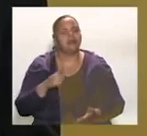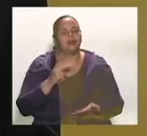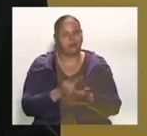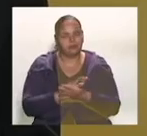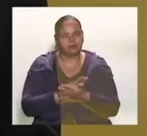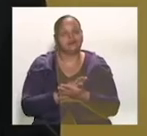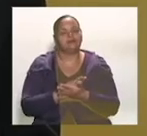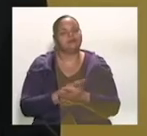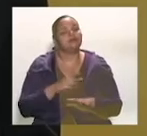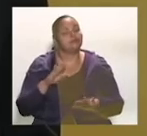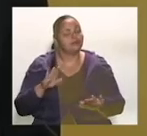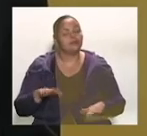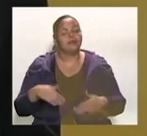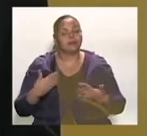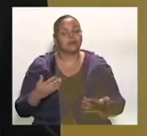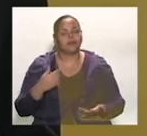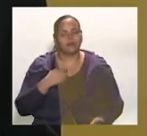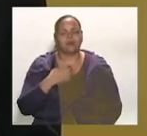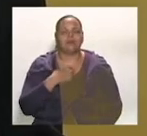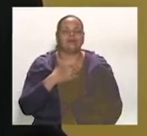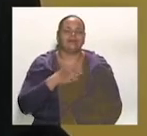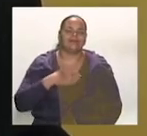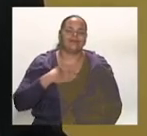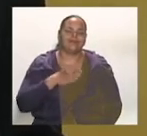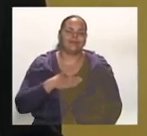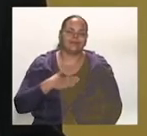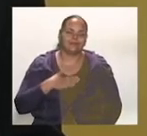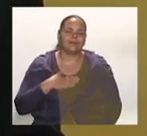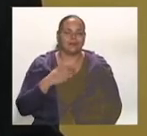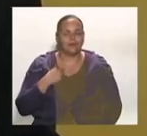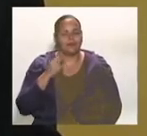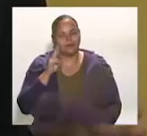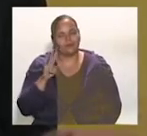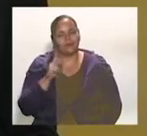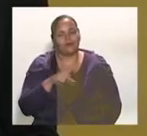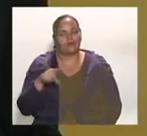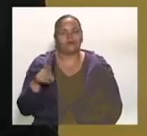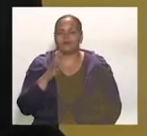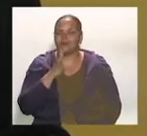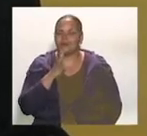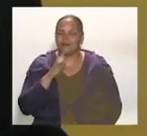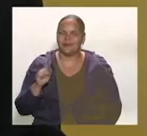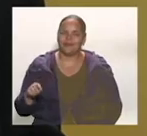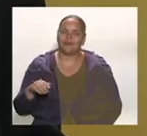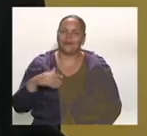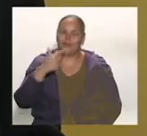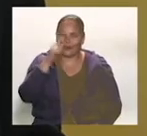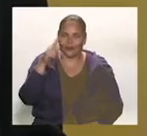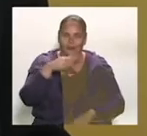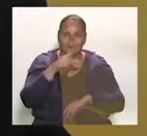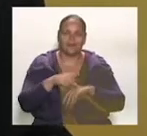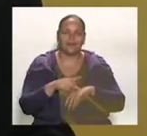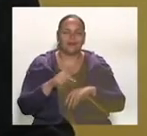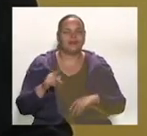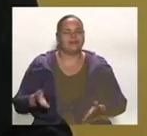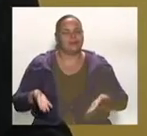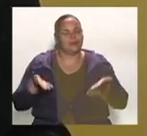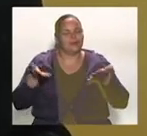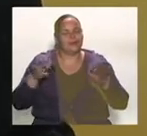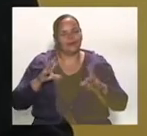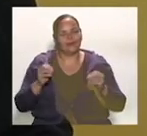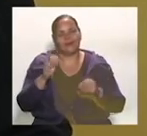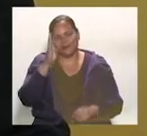assim. Não é só na justiça desportiva, não. Em vários outros segmentos da justiça acontece isso. E eu